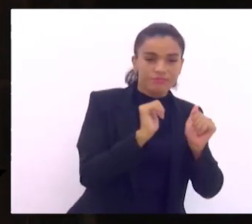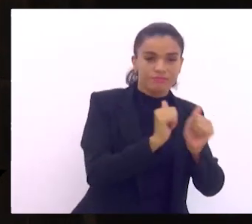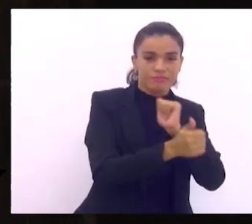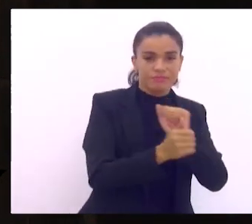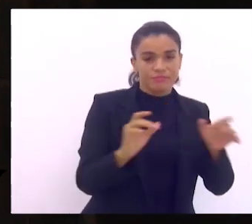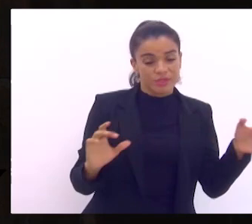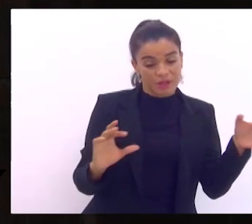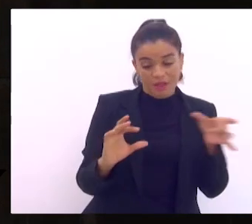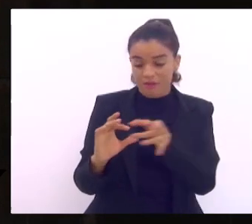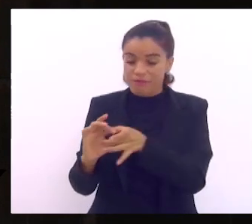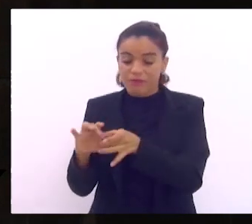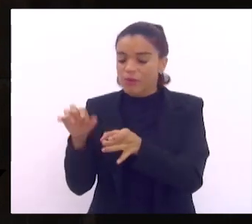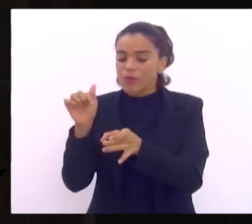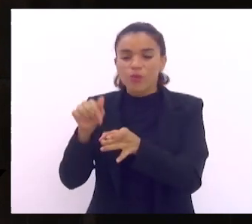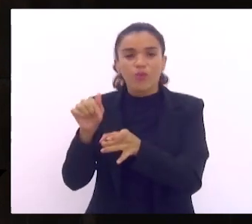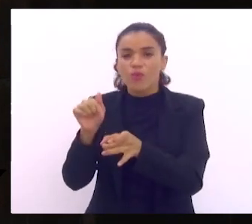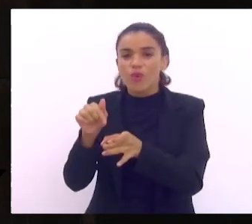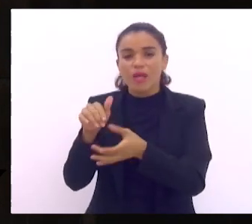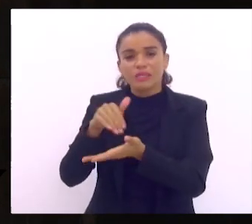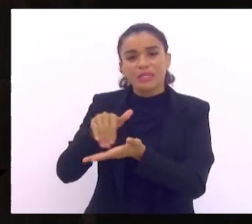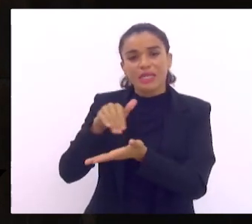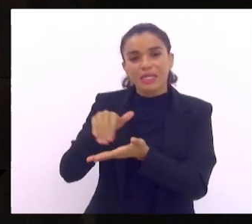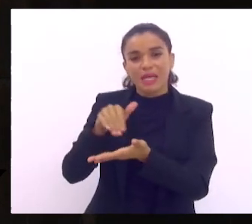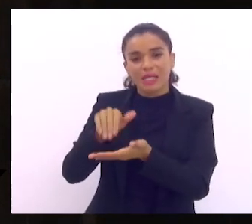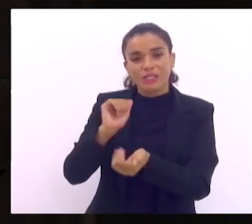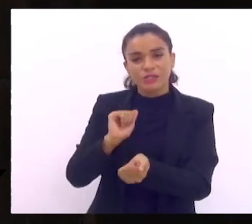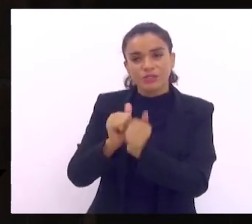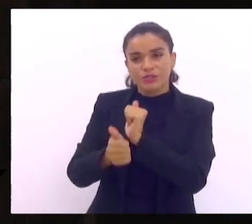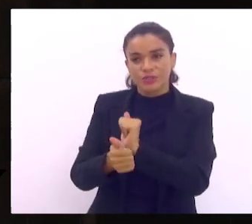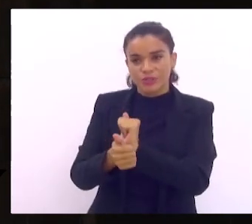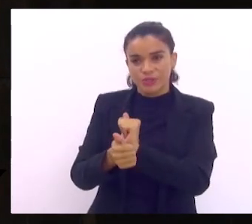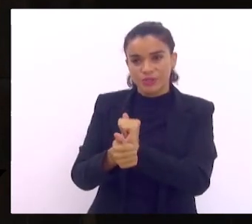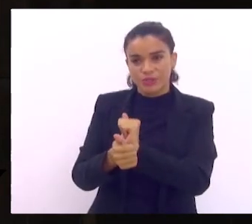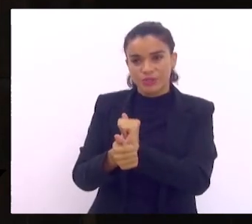vinculado, secretário, à Secretaria de Esporte